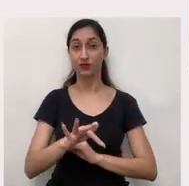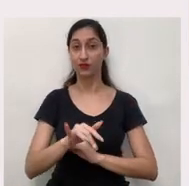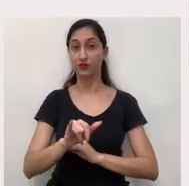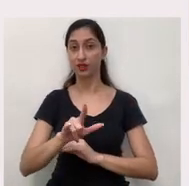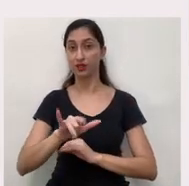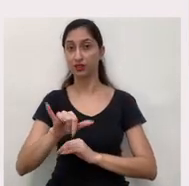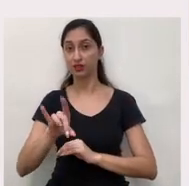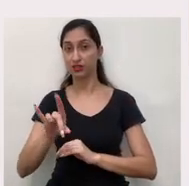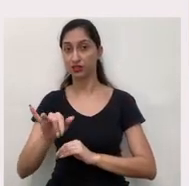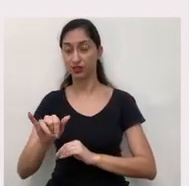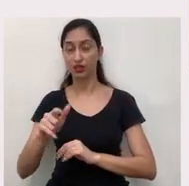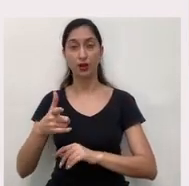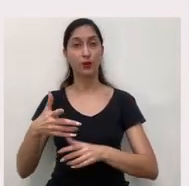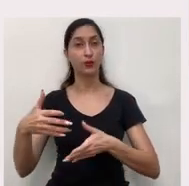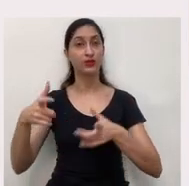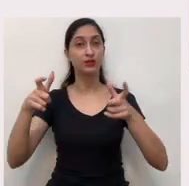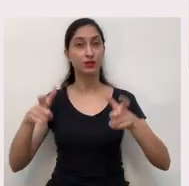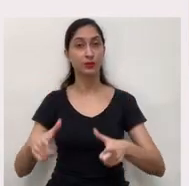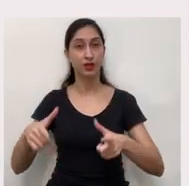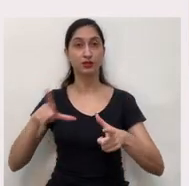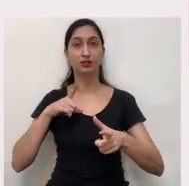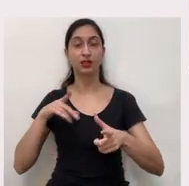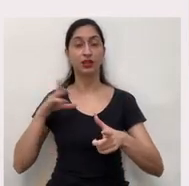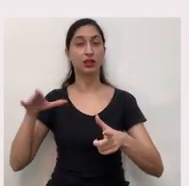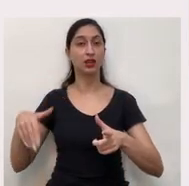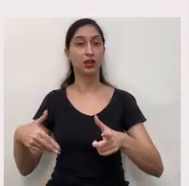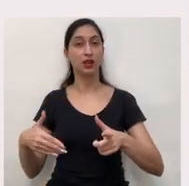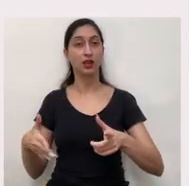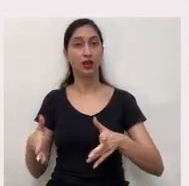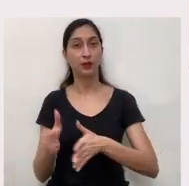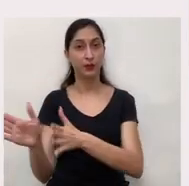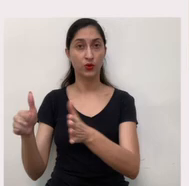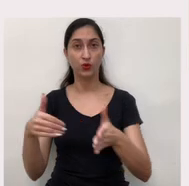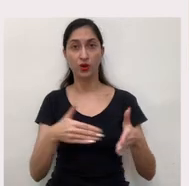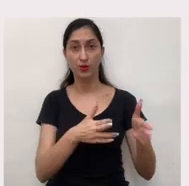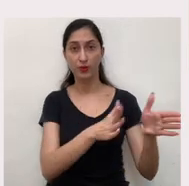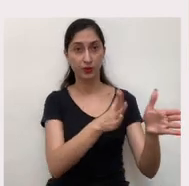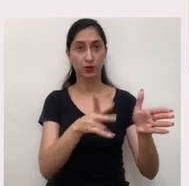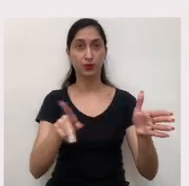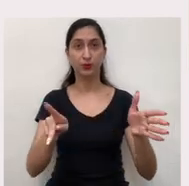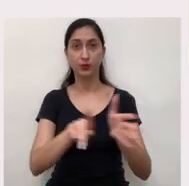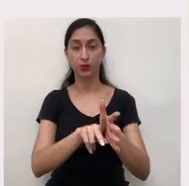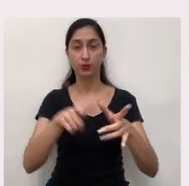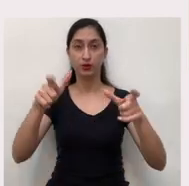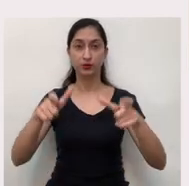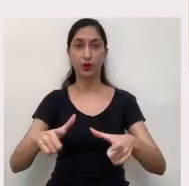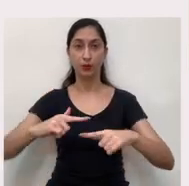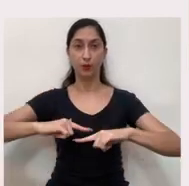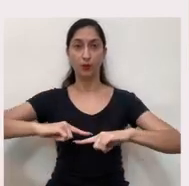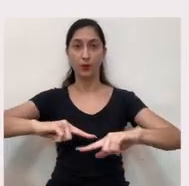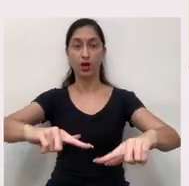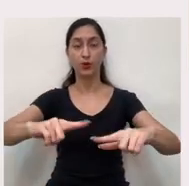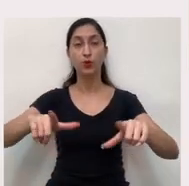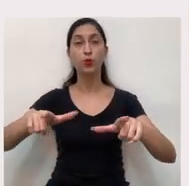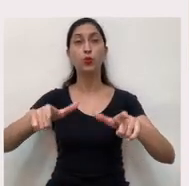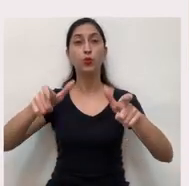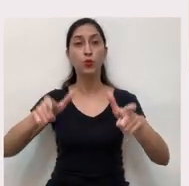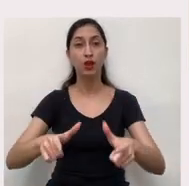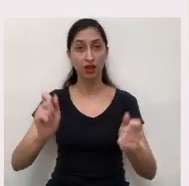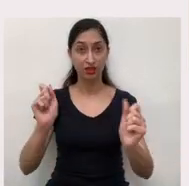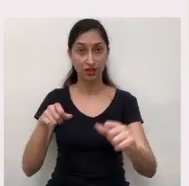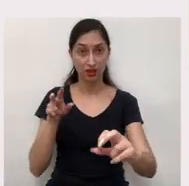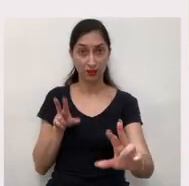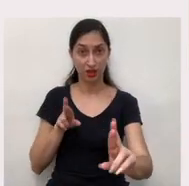que os percursos são traçados entre pontos suspensos no vazio. O caminho mais curto para alcançar a tenda